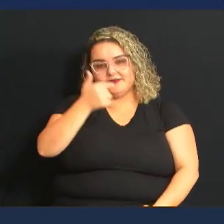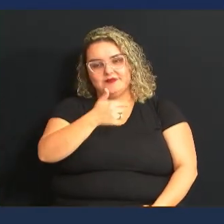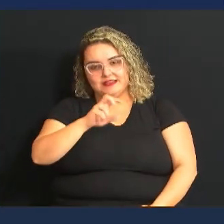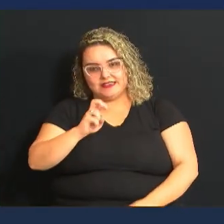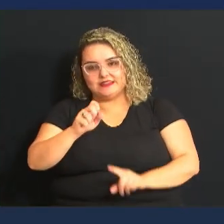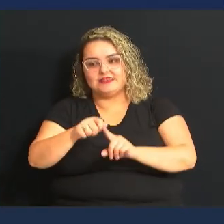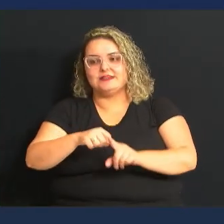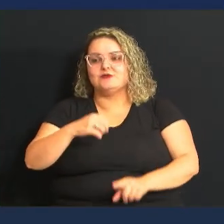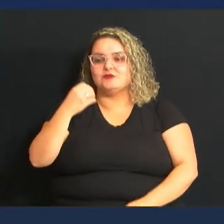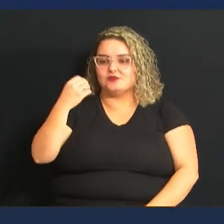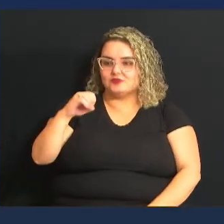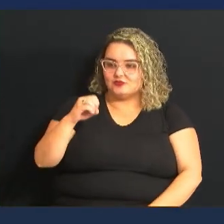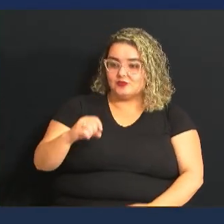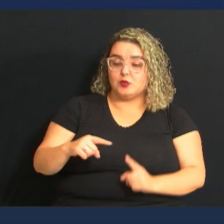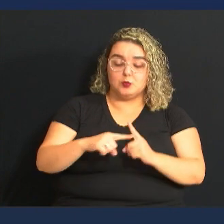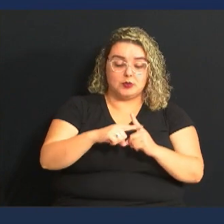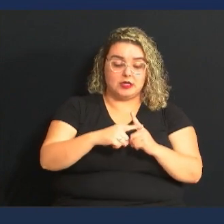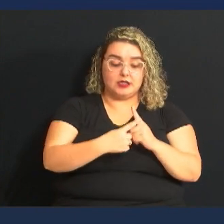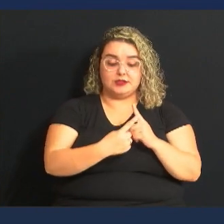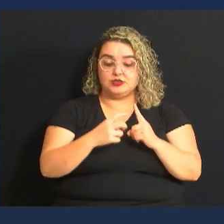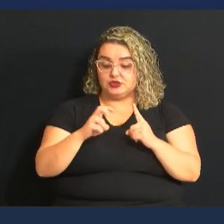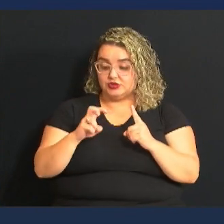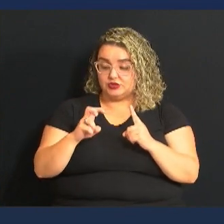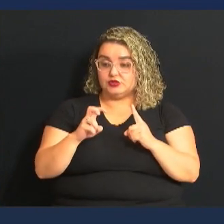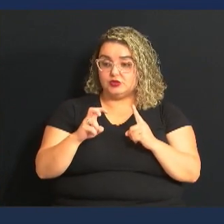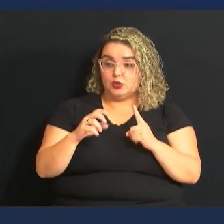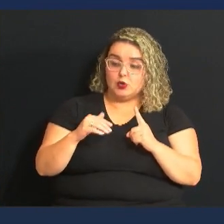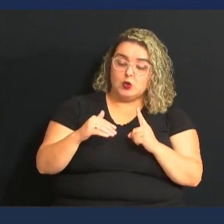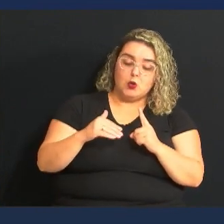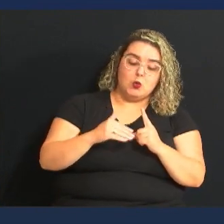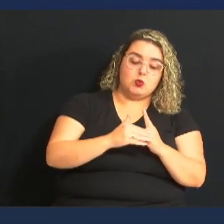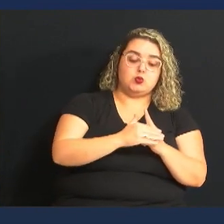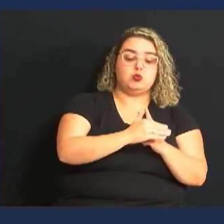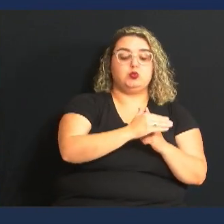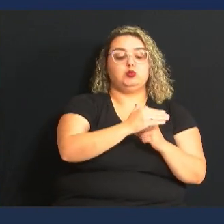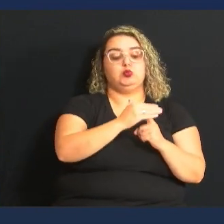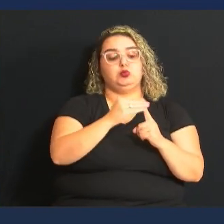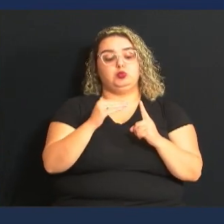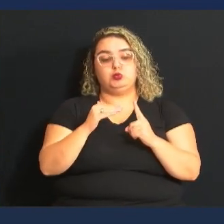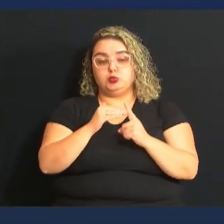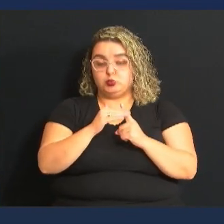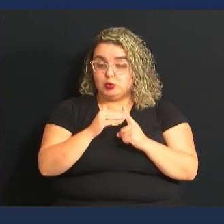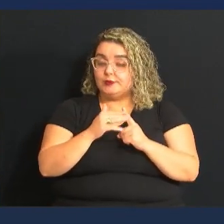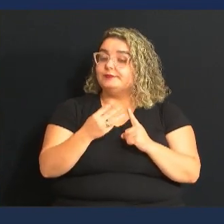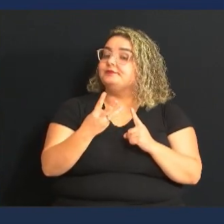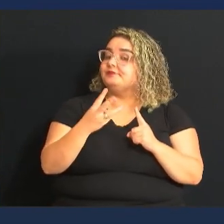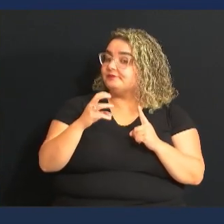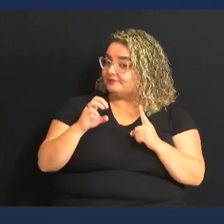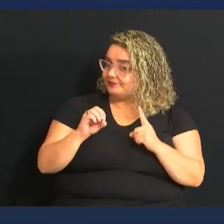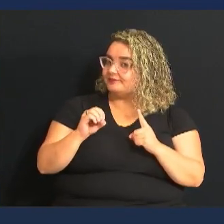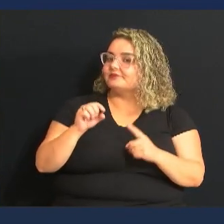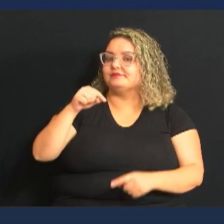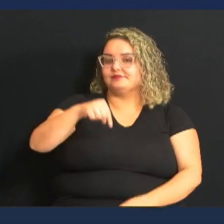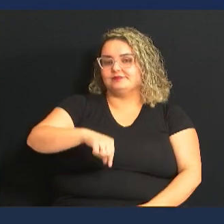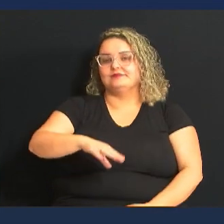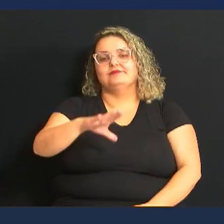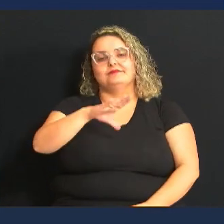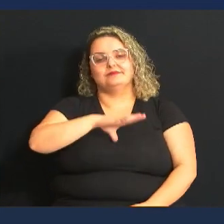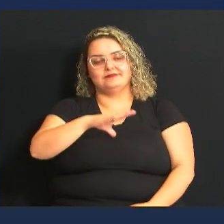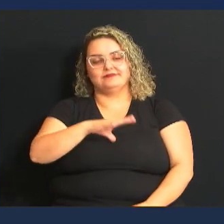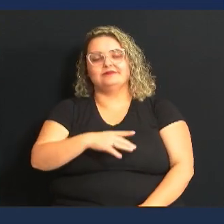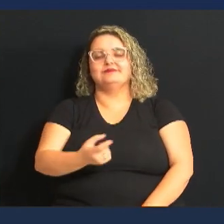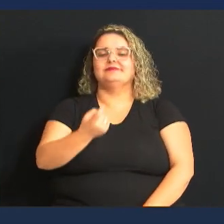muito urgente, isso não é em Moscou, novamente, né, não é em Moscou, não é em grandes centros urbanos, e sim em cidades mais